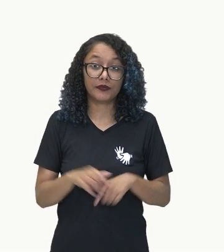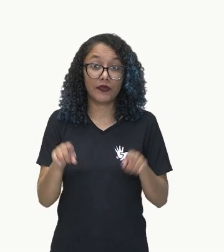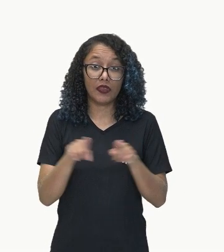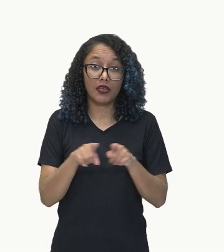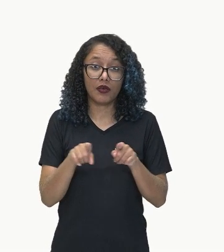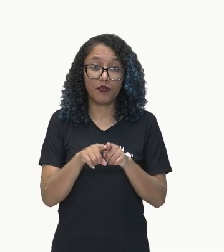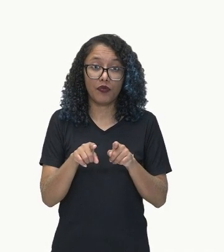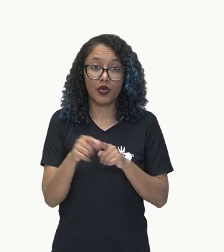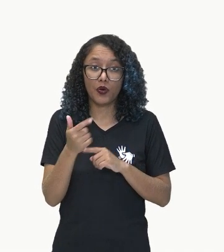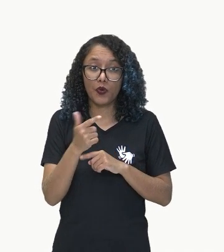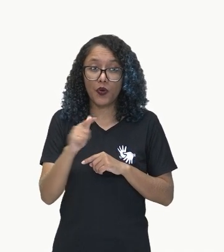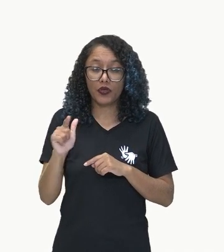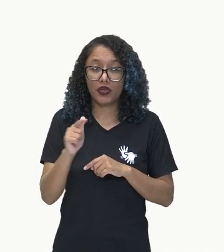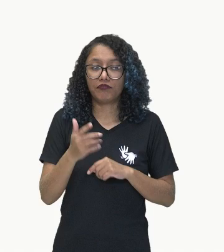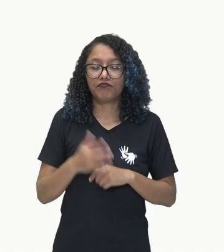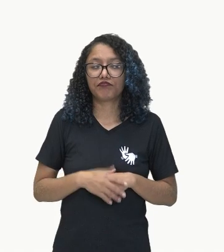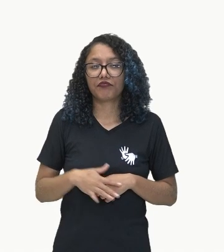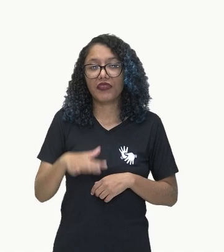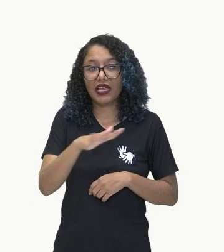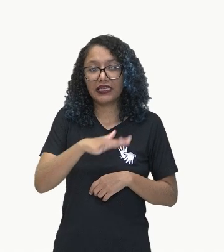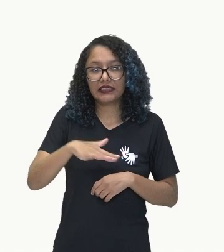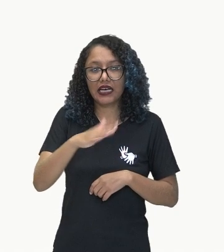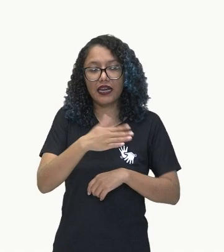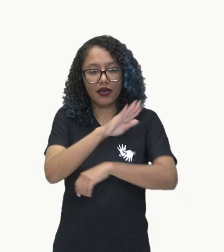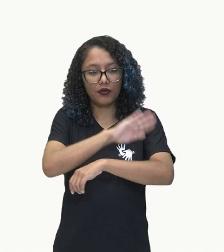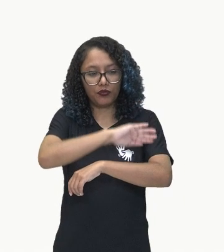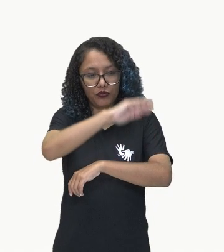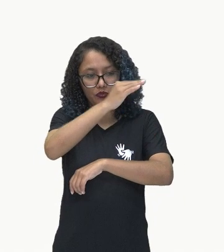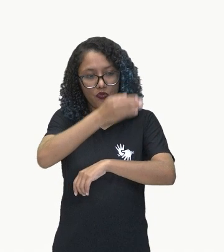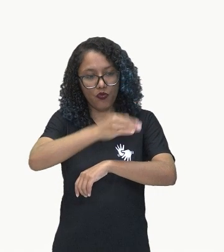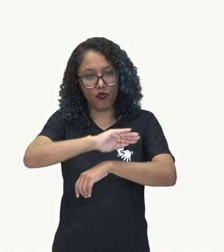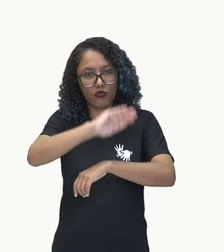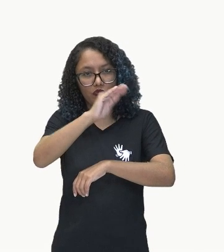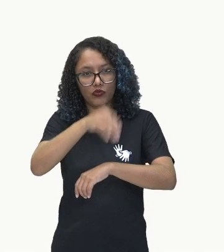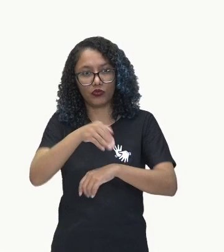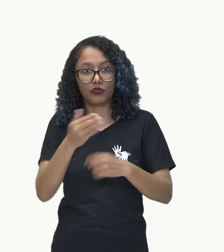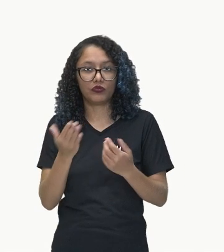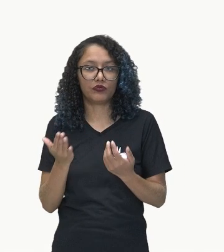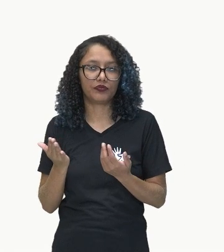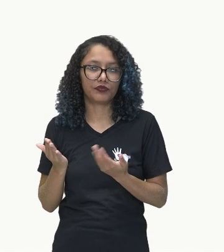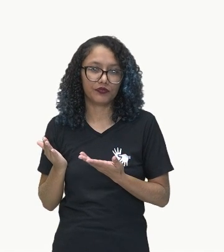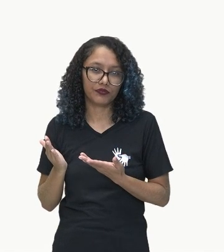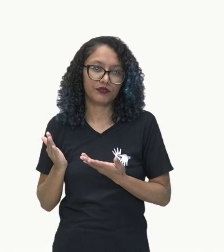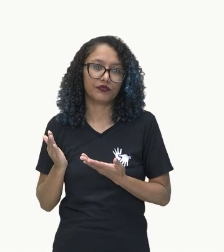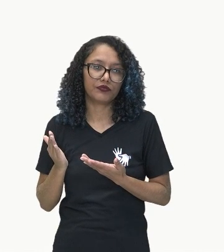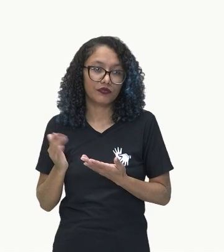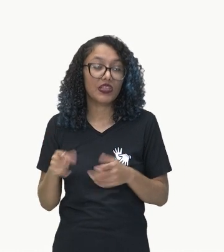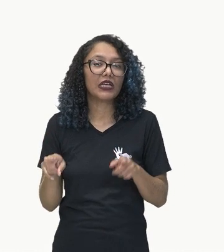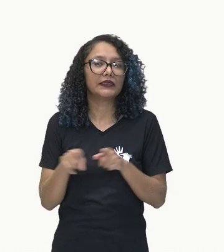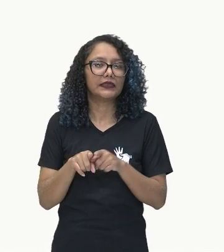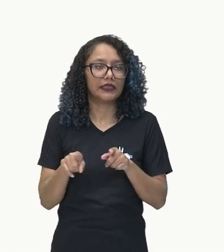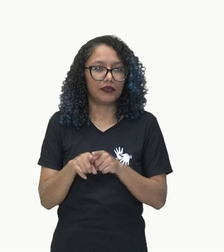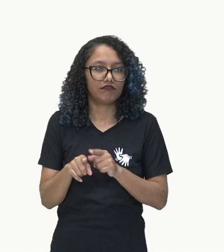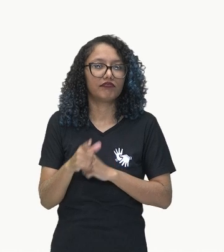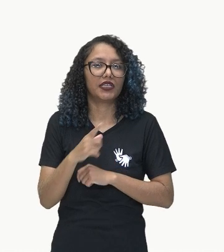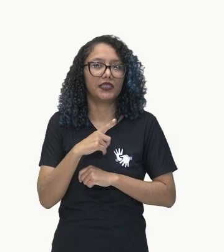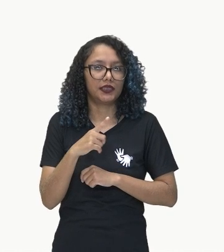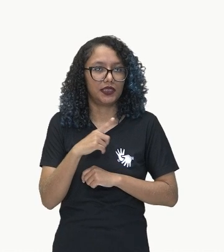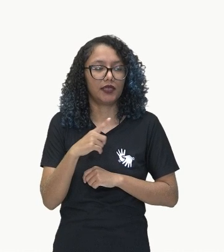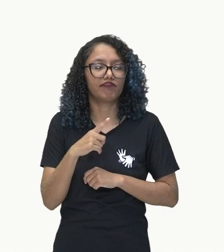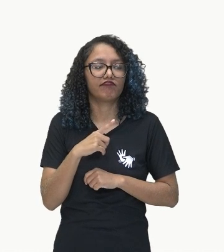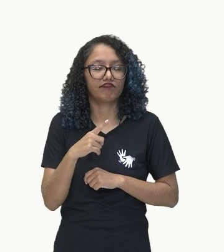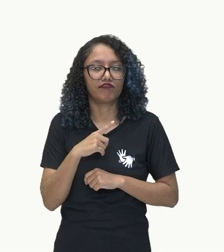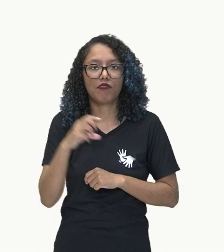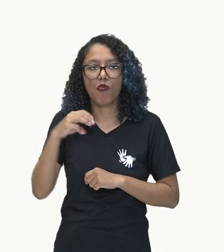das montanhas, né? O relevo na África também terá aí a presença de